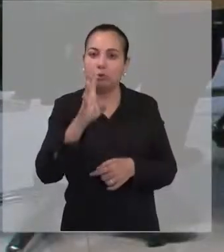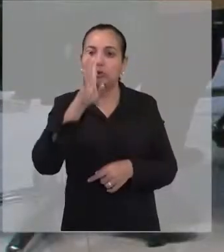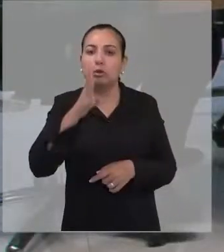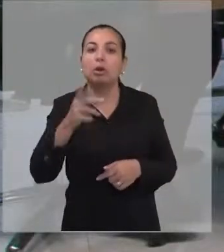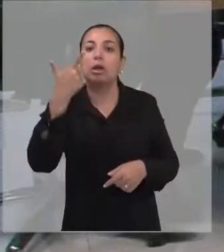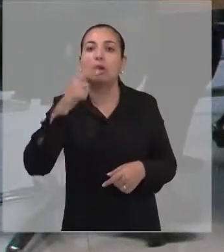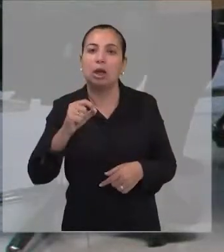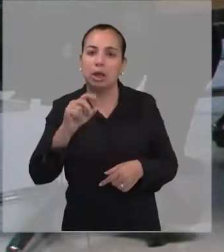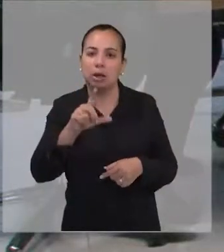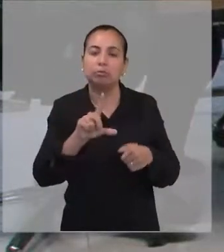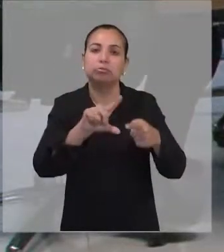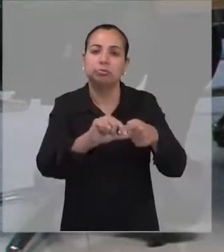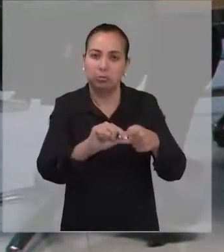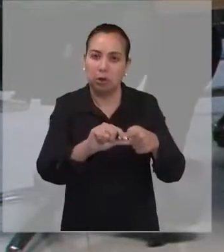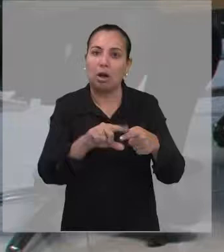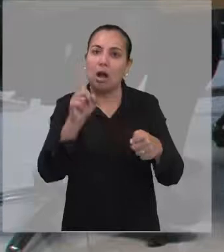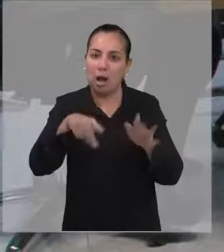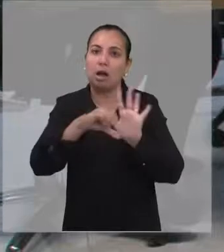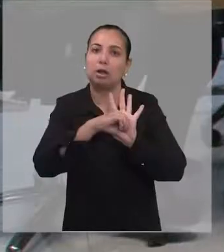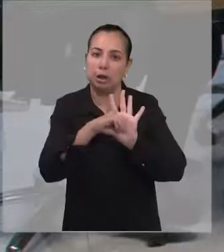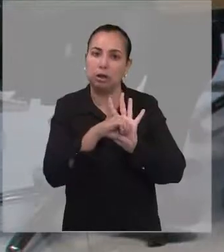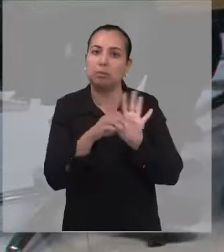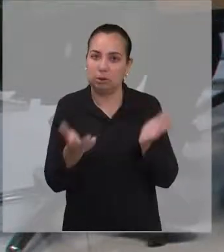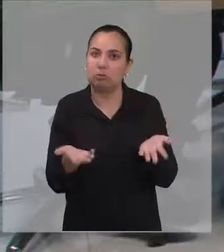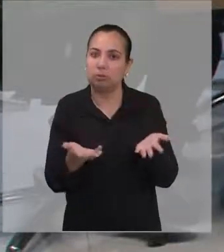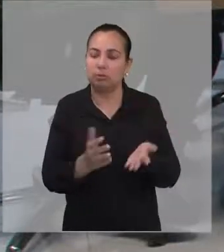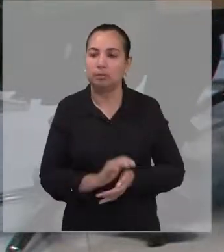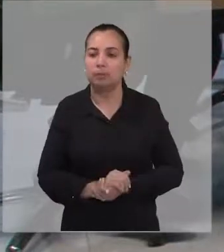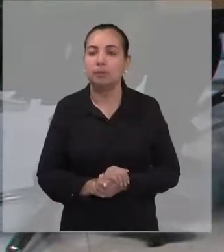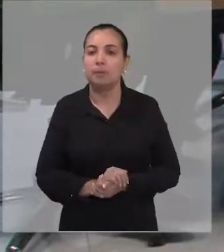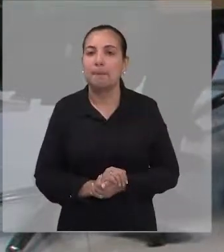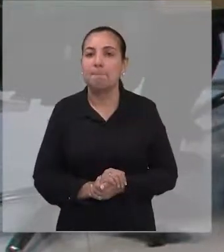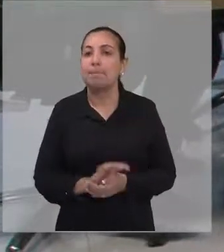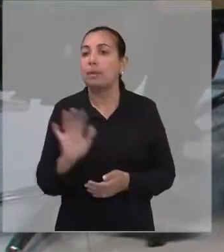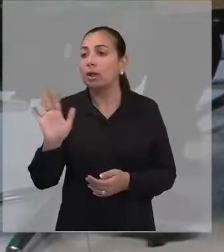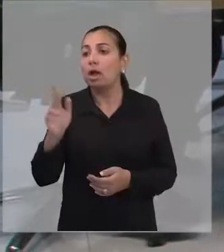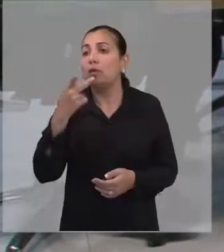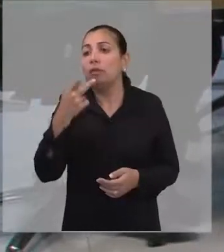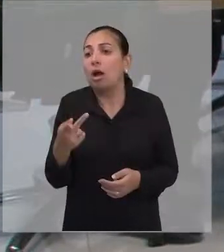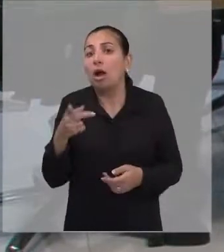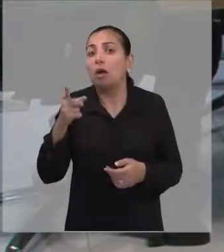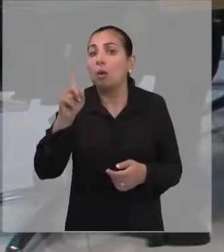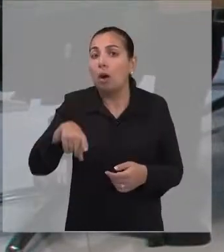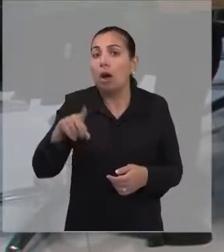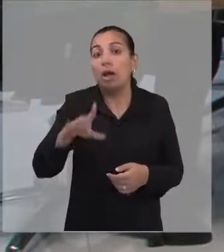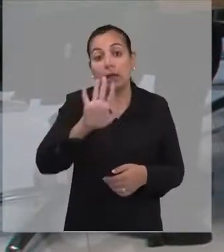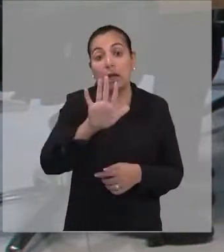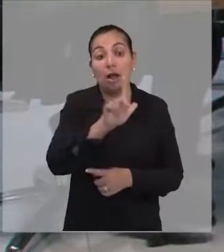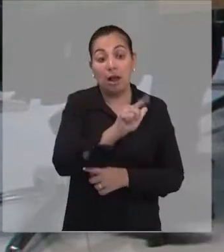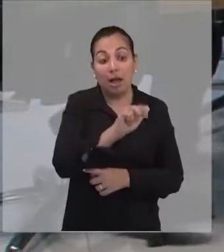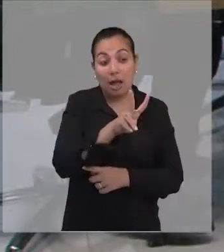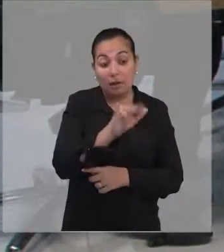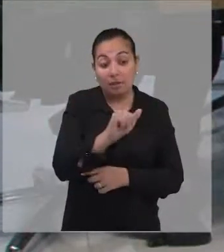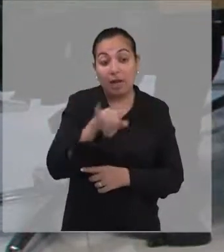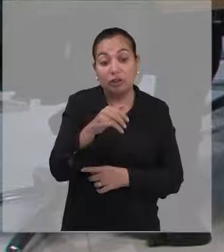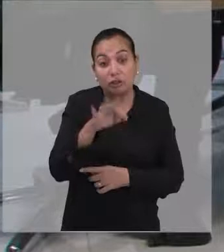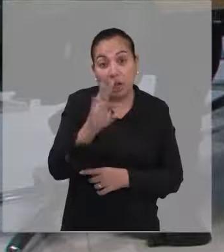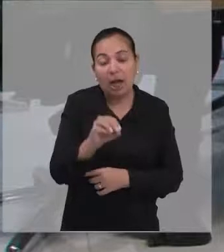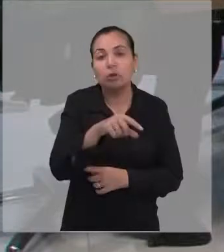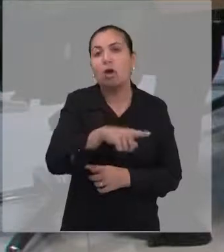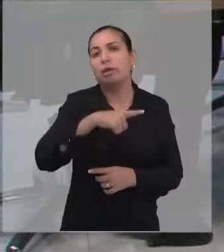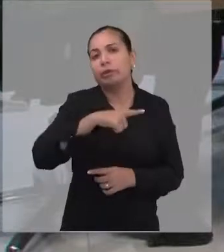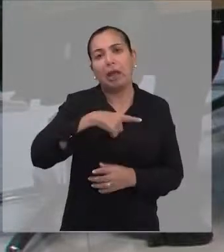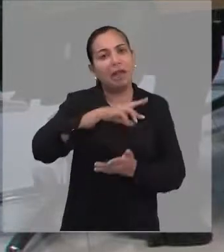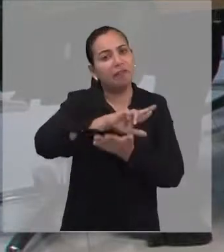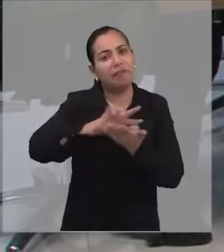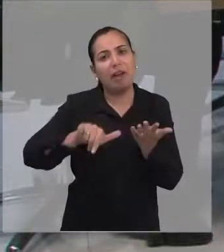está envolto. Mas não se pode responsabilizar. Não, e eu fiz a ressalva. Não estou dizendo que foi responsabilidade, eu estou dizendo que a Lava Jato está envolta em ilegalidades há muito tempo. Sim,